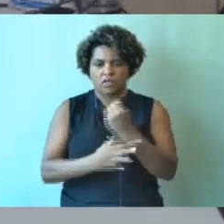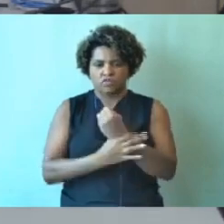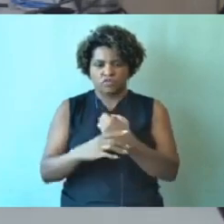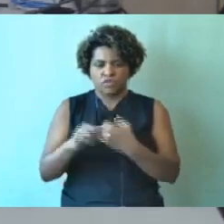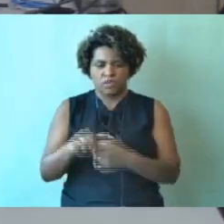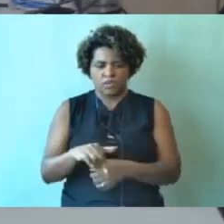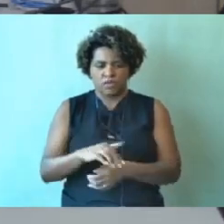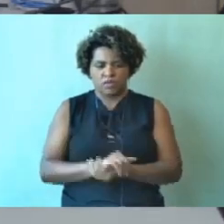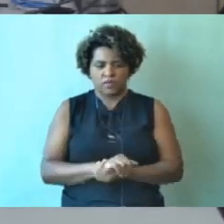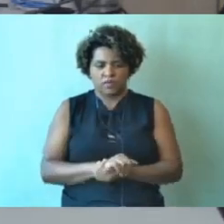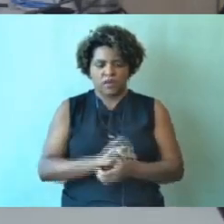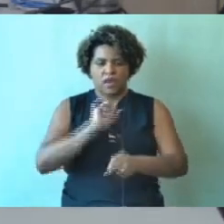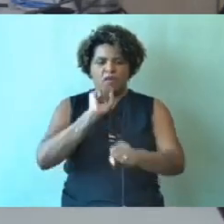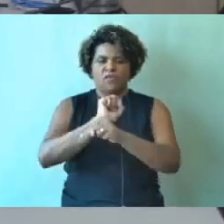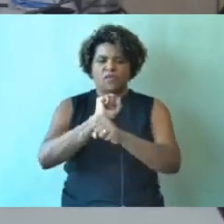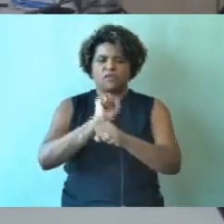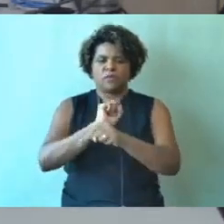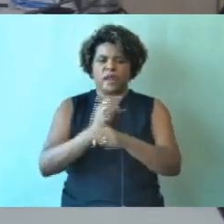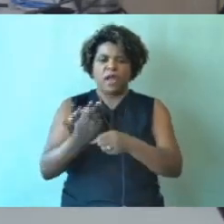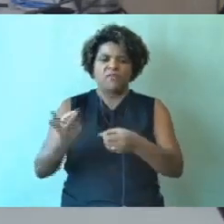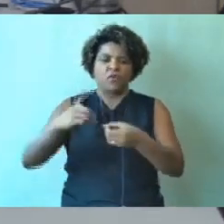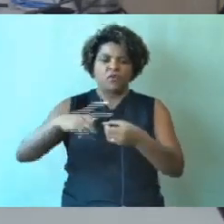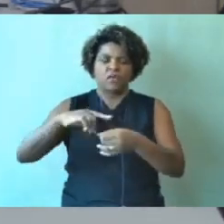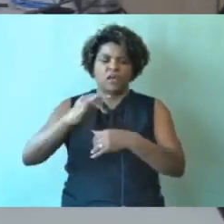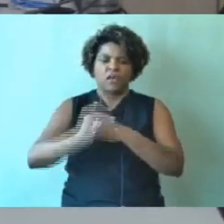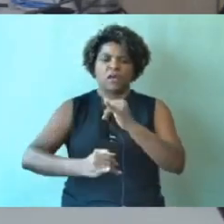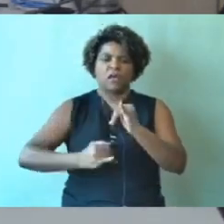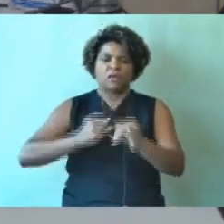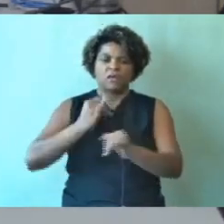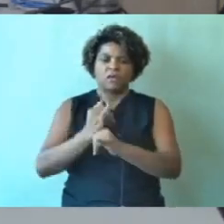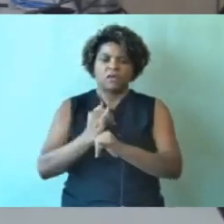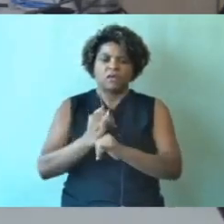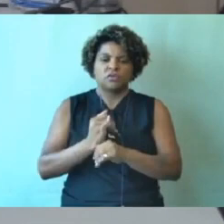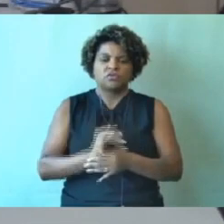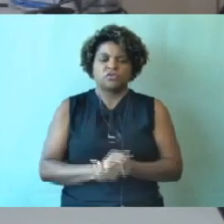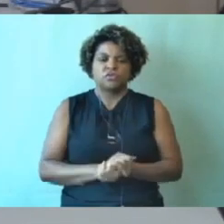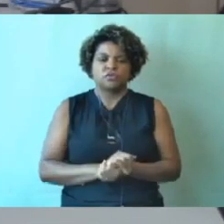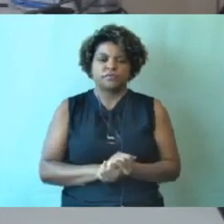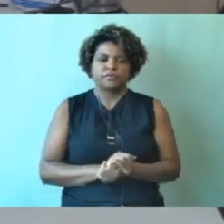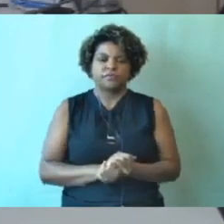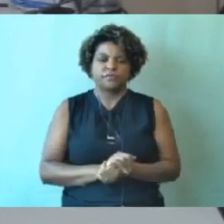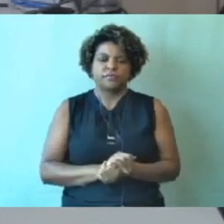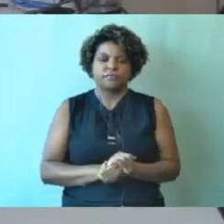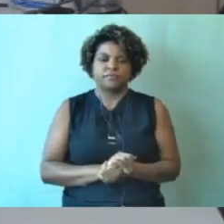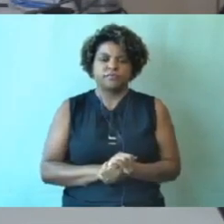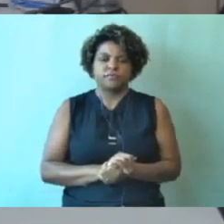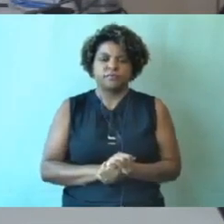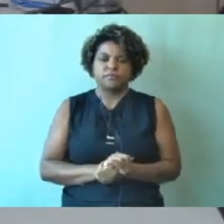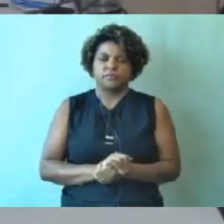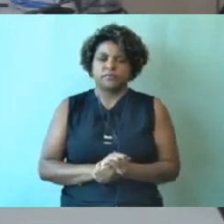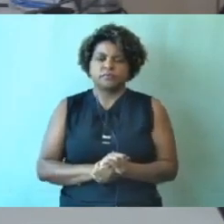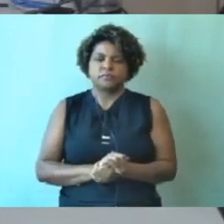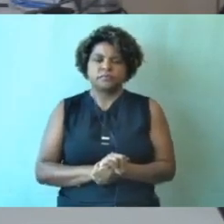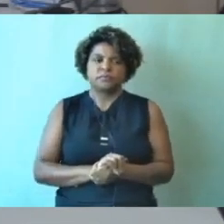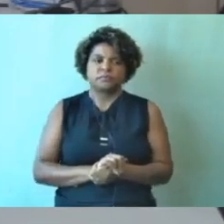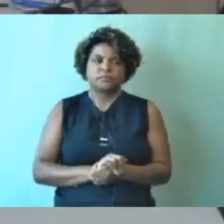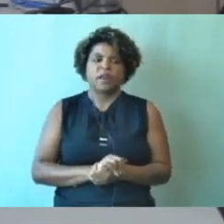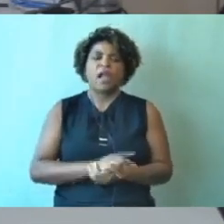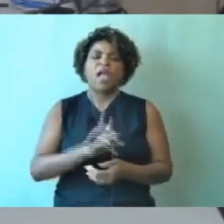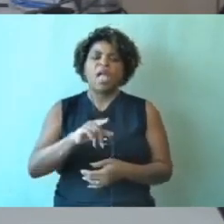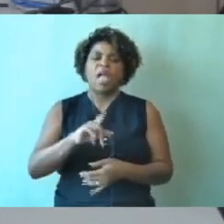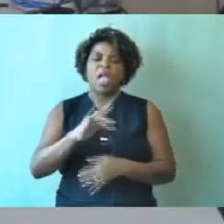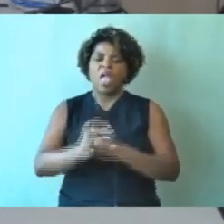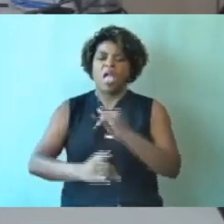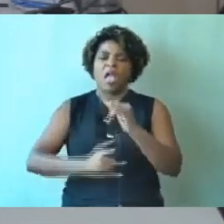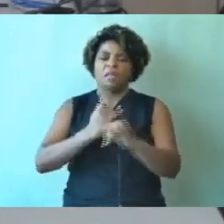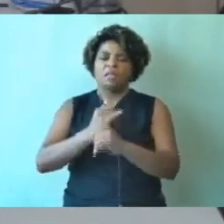Vamos aguardar a reconexão. Agora está voltando. Voltou. Rubens. É, o problema é a internet aqui na nossa sala, viu, vereador? Eu dei